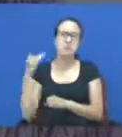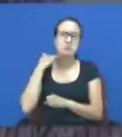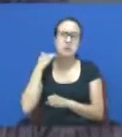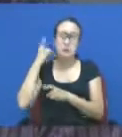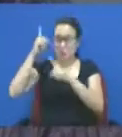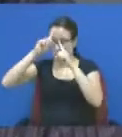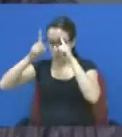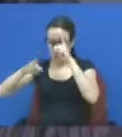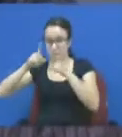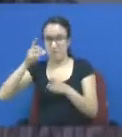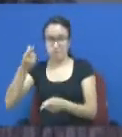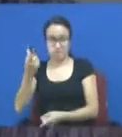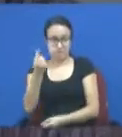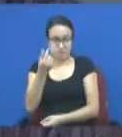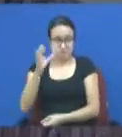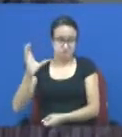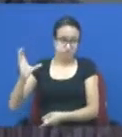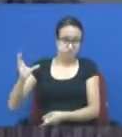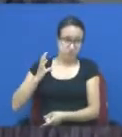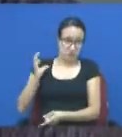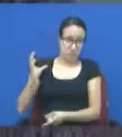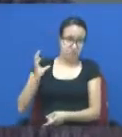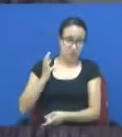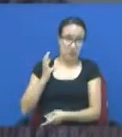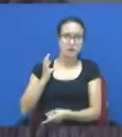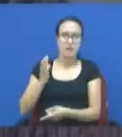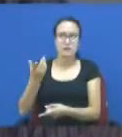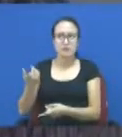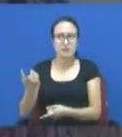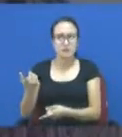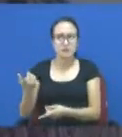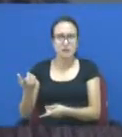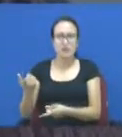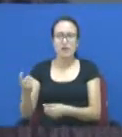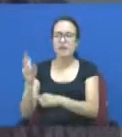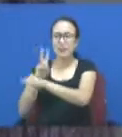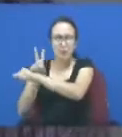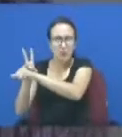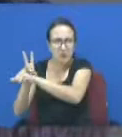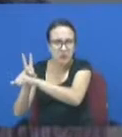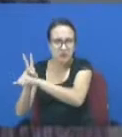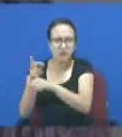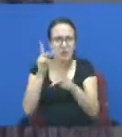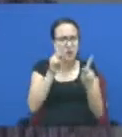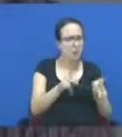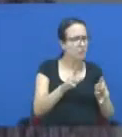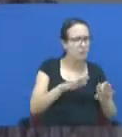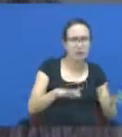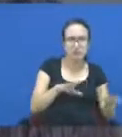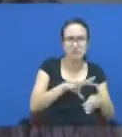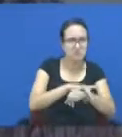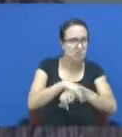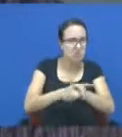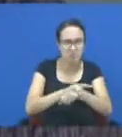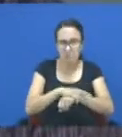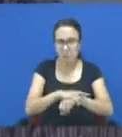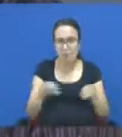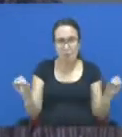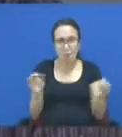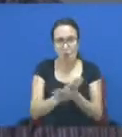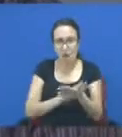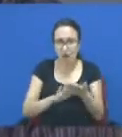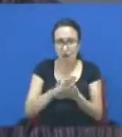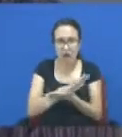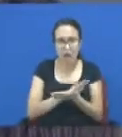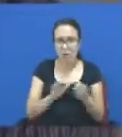que tem um lucro de 15 bilhões, 5 bilhões no trimestre, E só lucro, só lucro. E segurança nenhuma. Tem